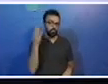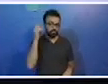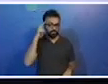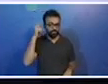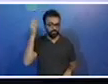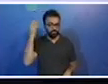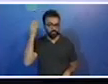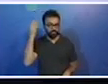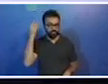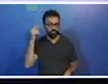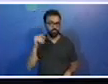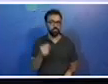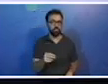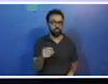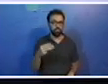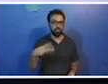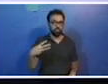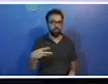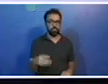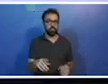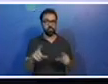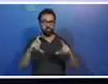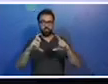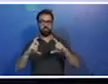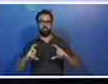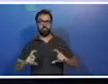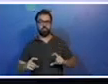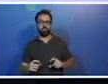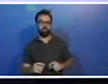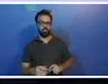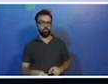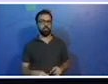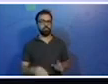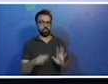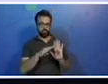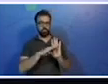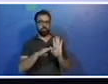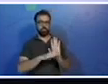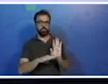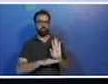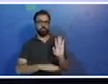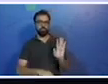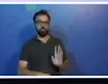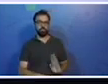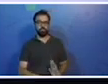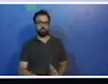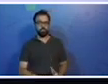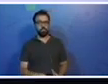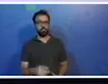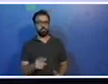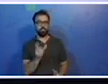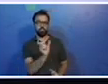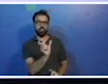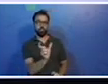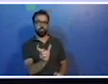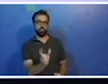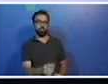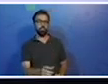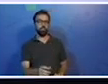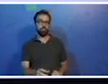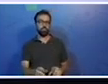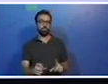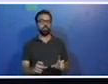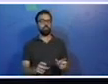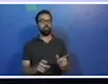do advérbio de frequência? Sempre, às vezes, frequentemente, raramente, nunca. São expressões de frequência,